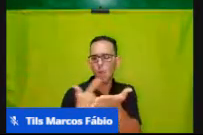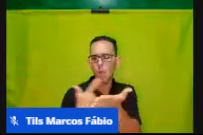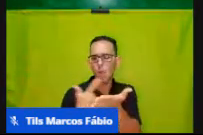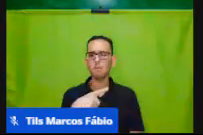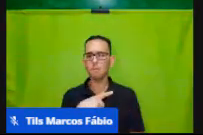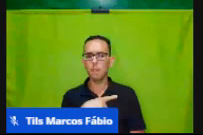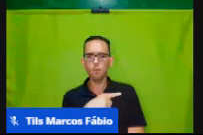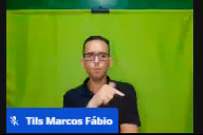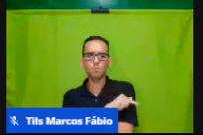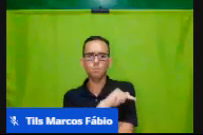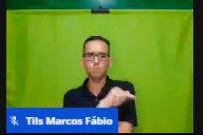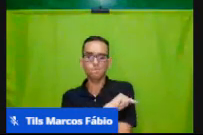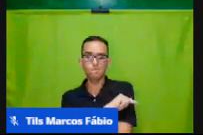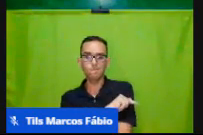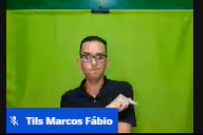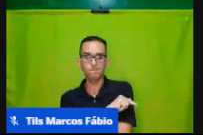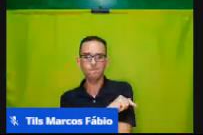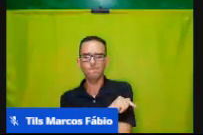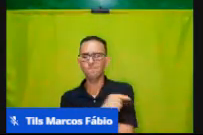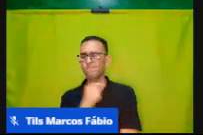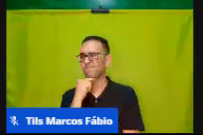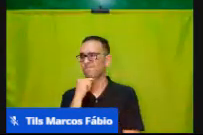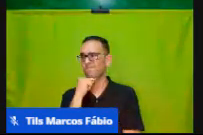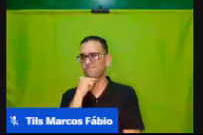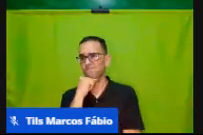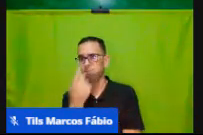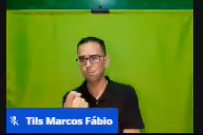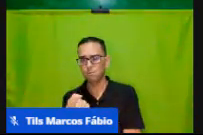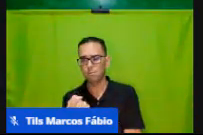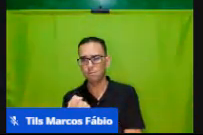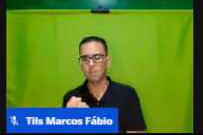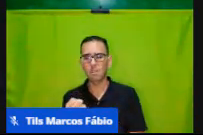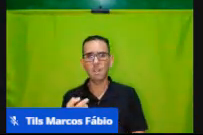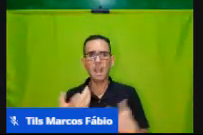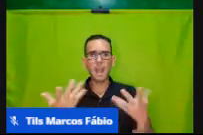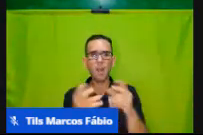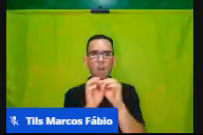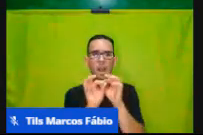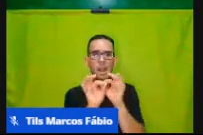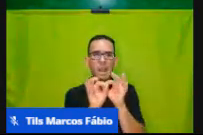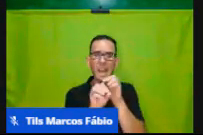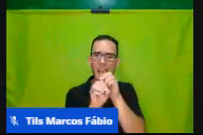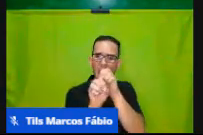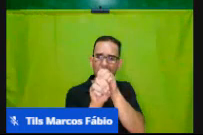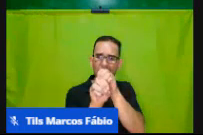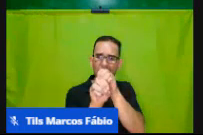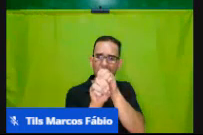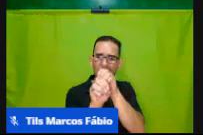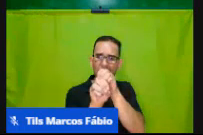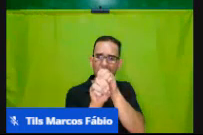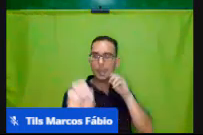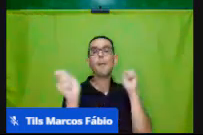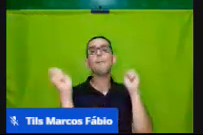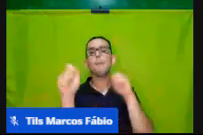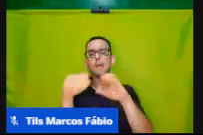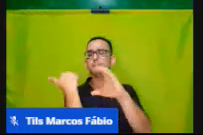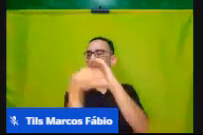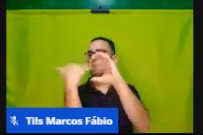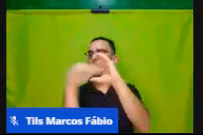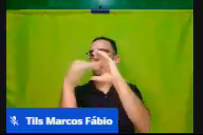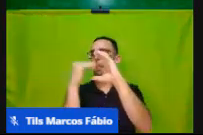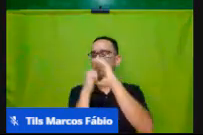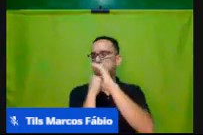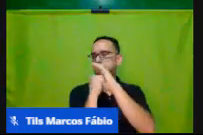7º ano é inviável, porque agora a distância é possível, porque você posta lá o tanto de coisa que você quiser, né, e